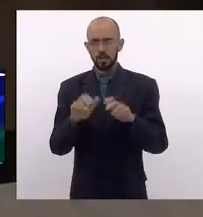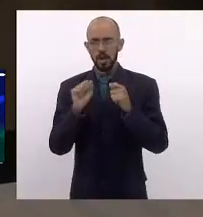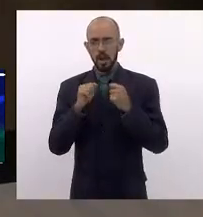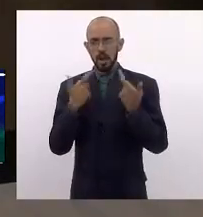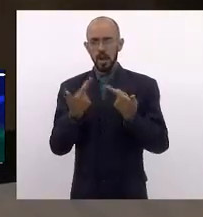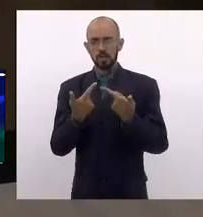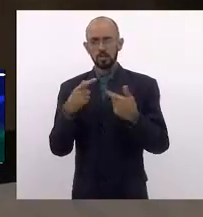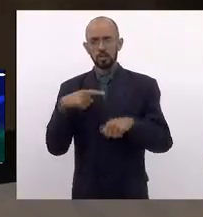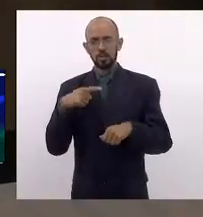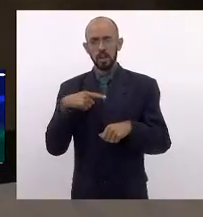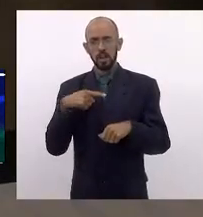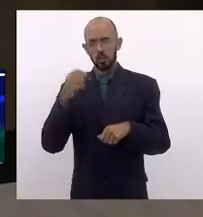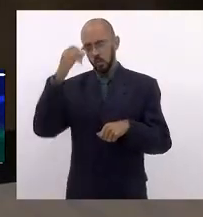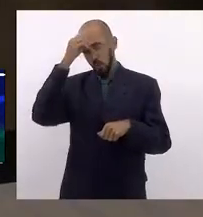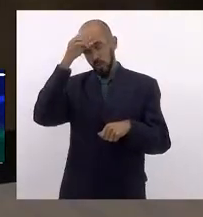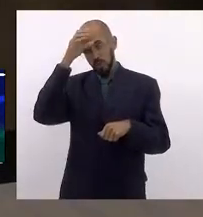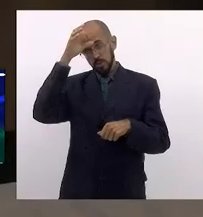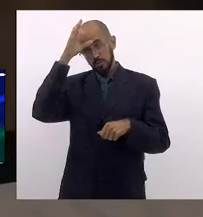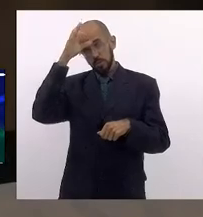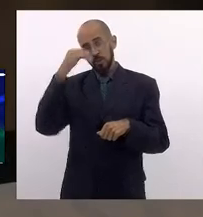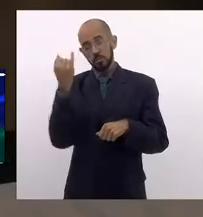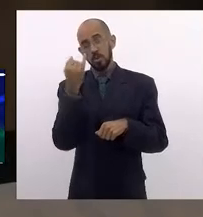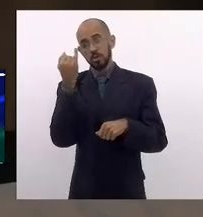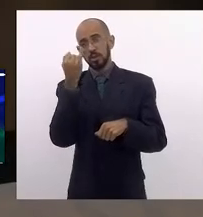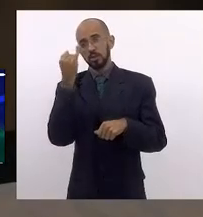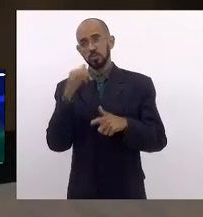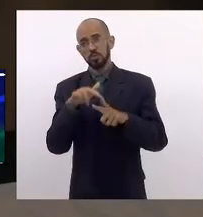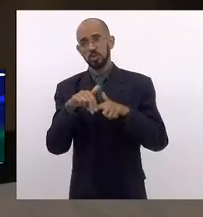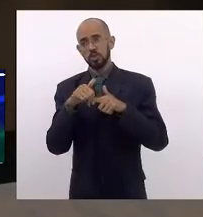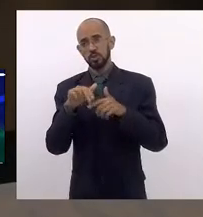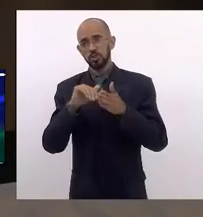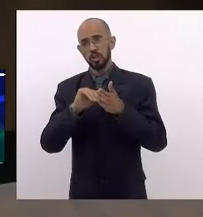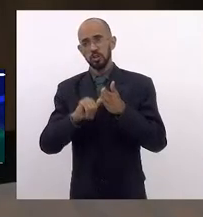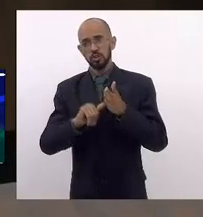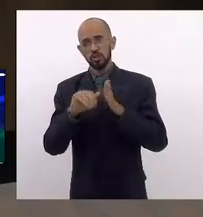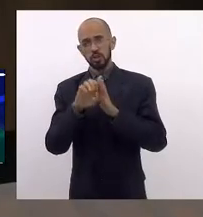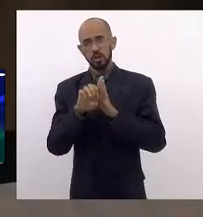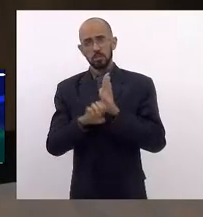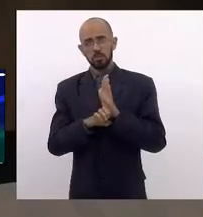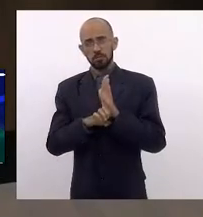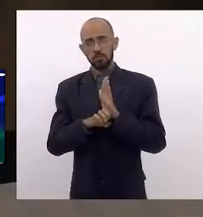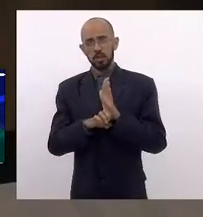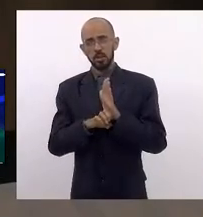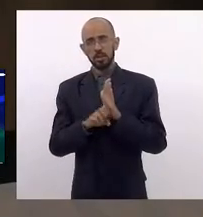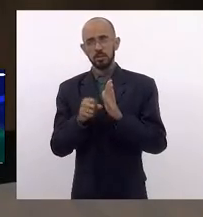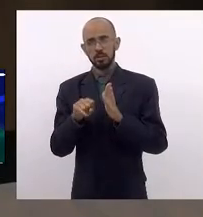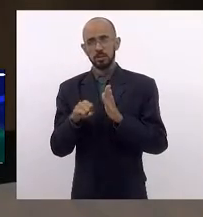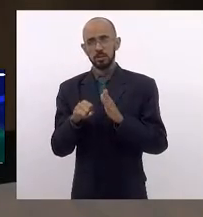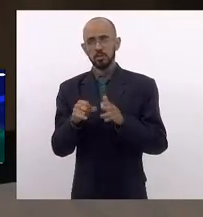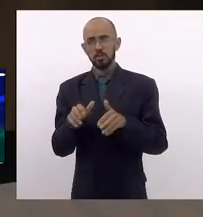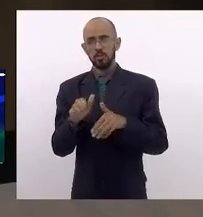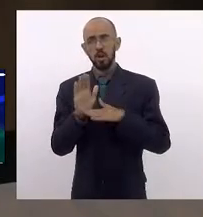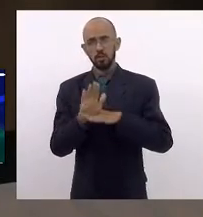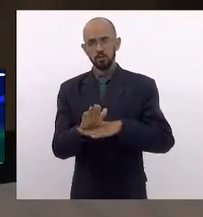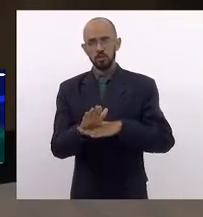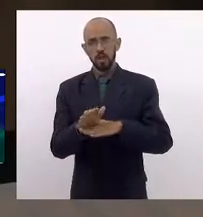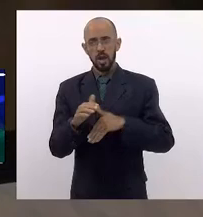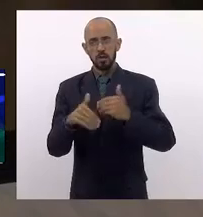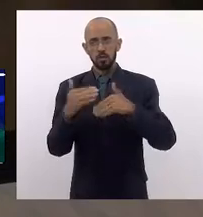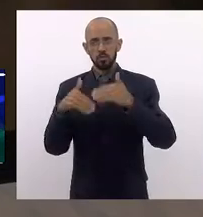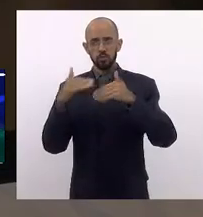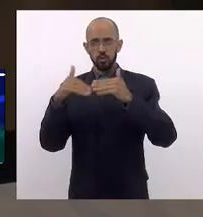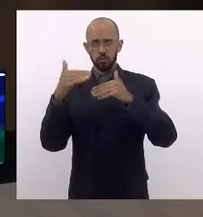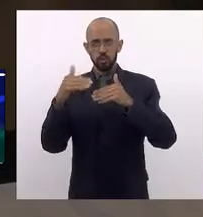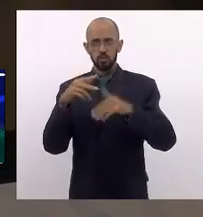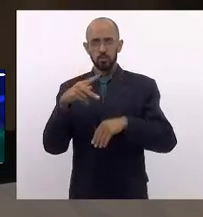nesse debate portanto nós já tiramos a nossa emenda Se isso for contribuir para o andamento do projeto se o presidente